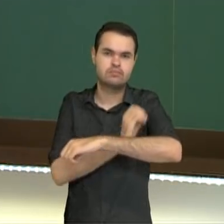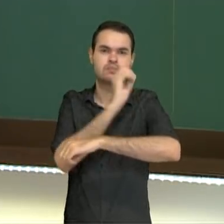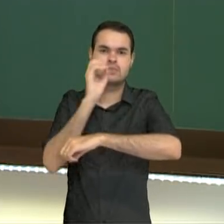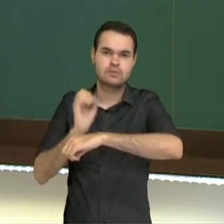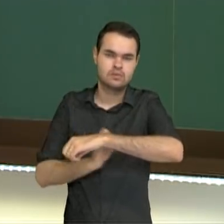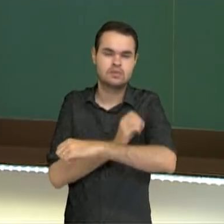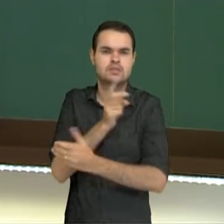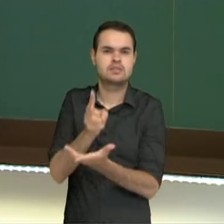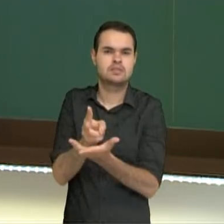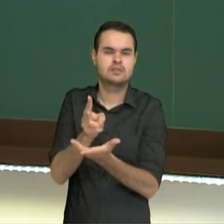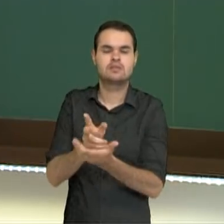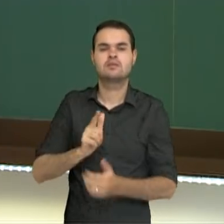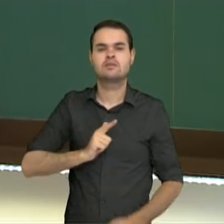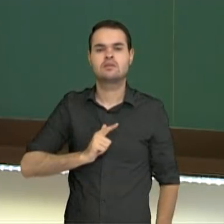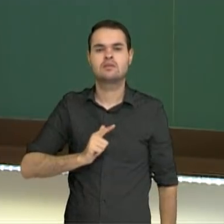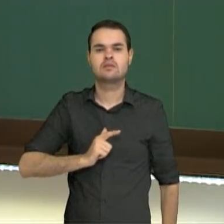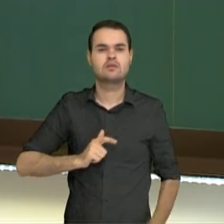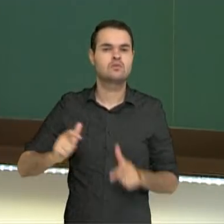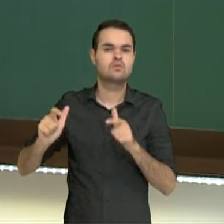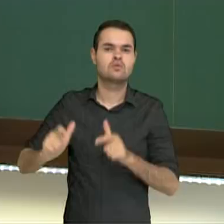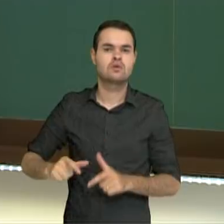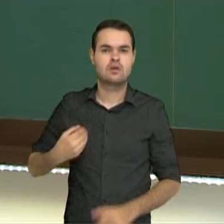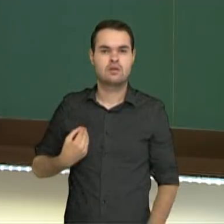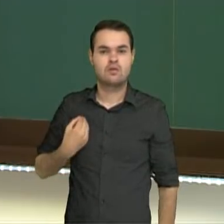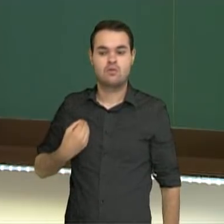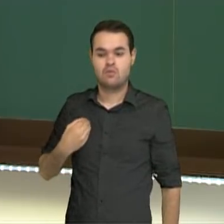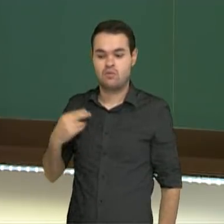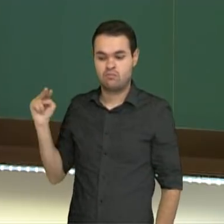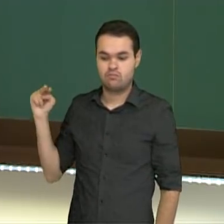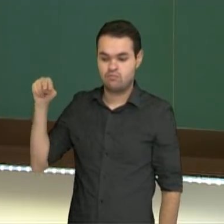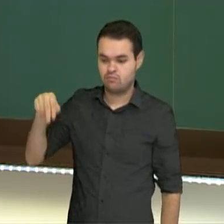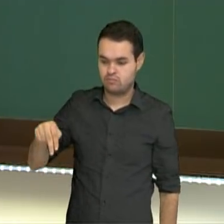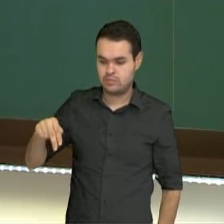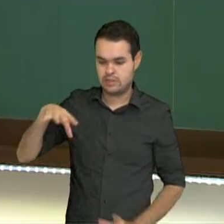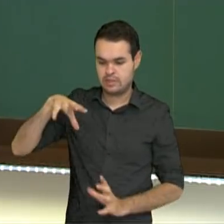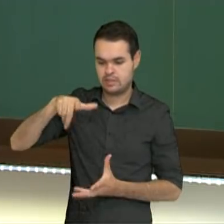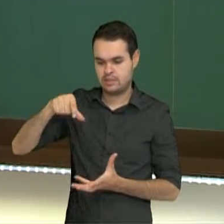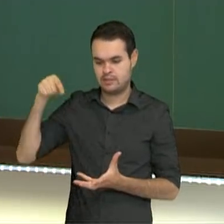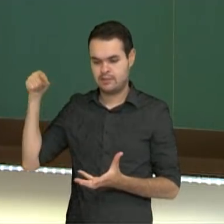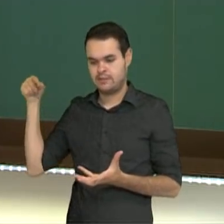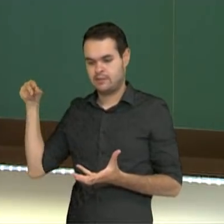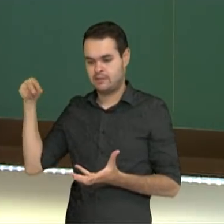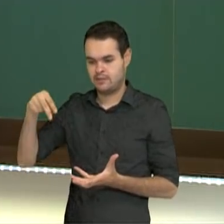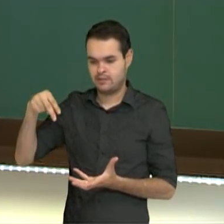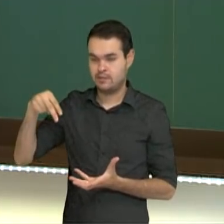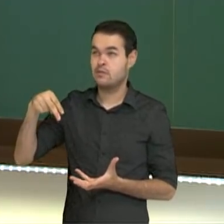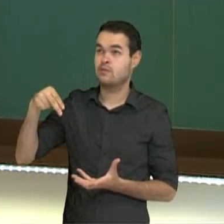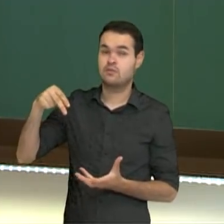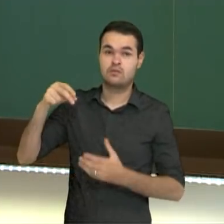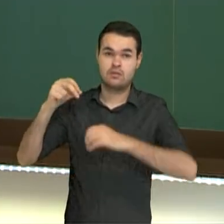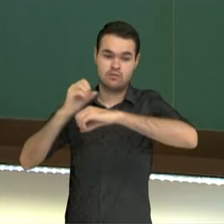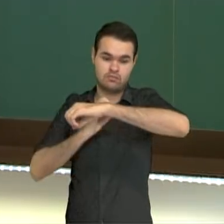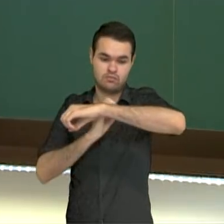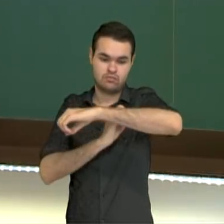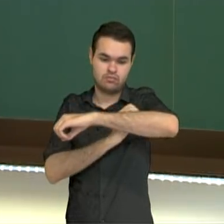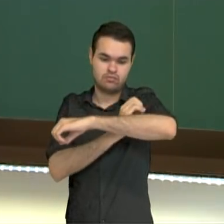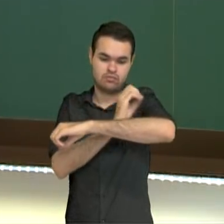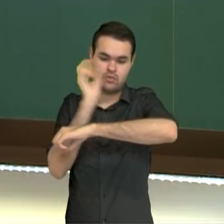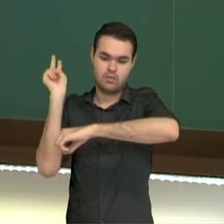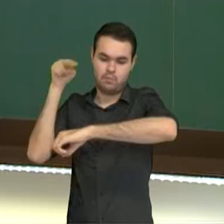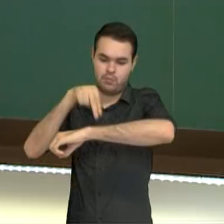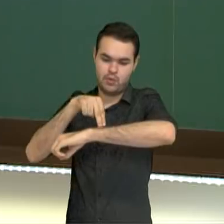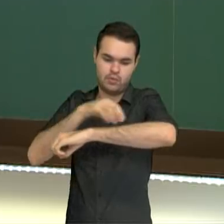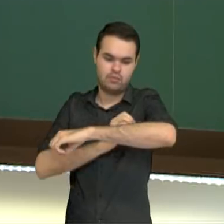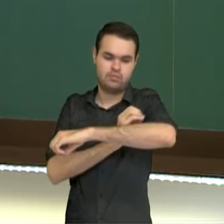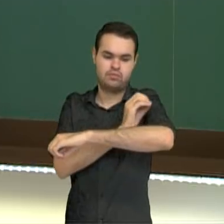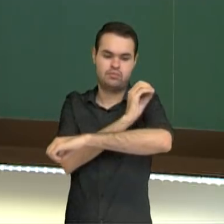os períodos em que o lugar onde eu estou na Terra vai ficar recebendo luz solar dentro das 24 horas e